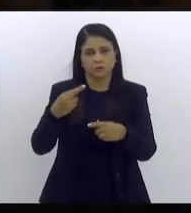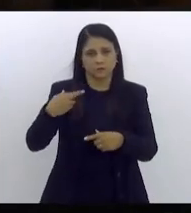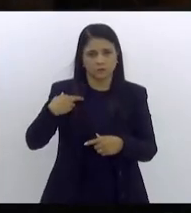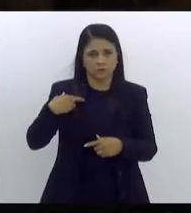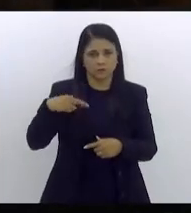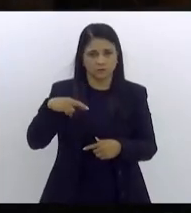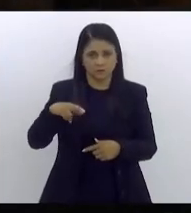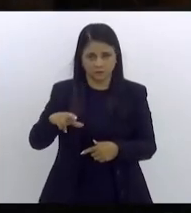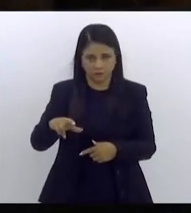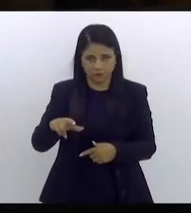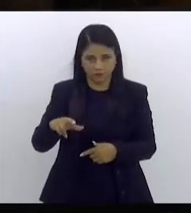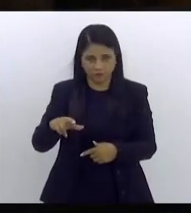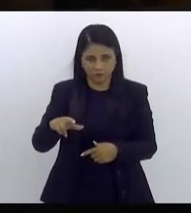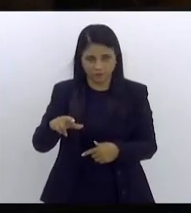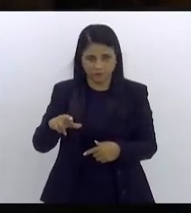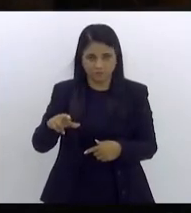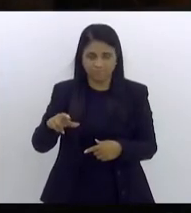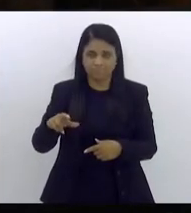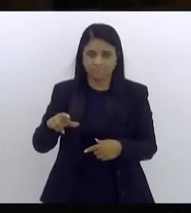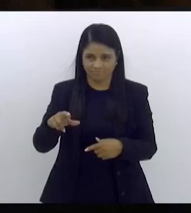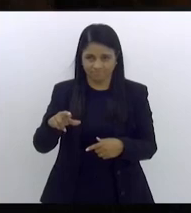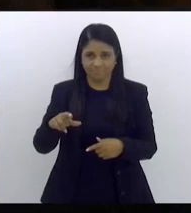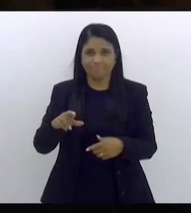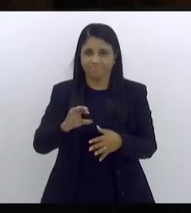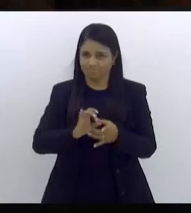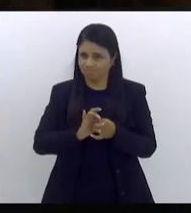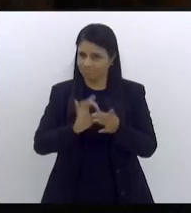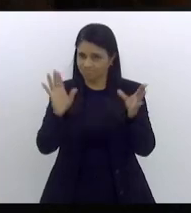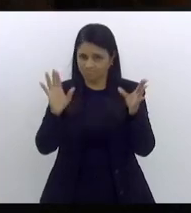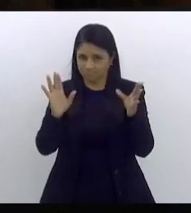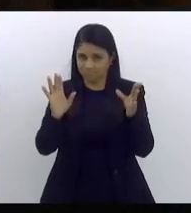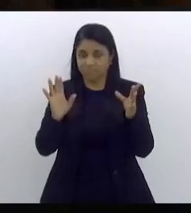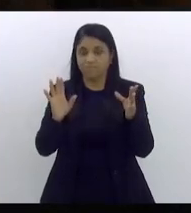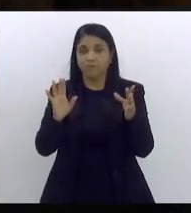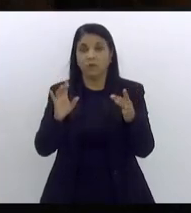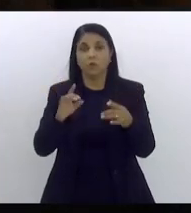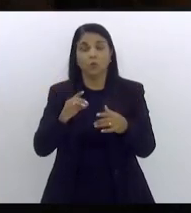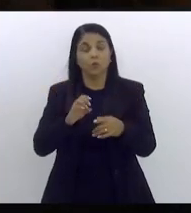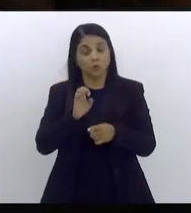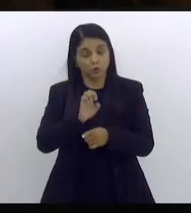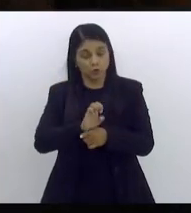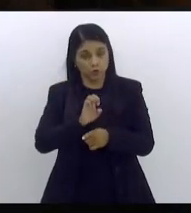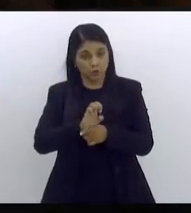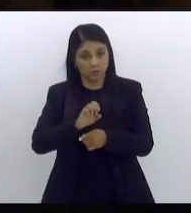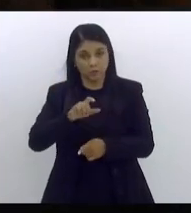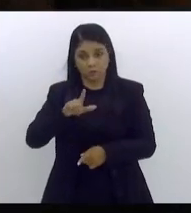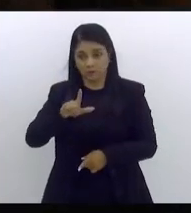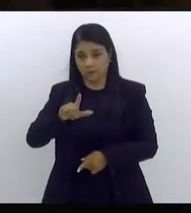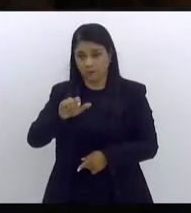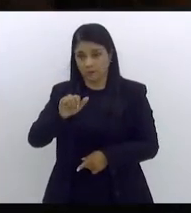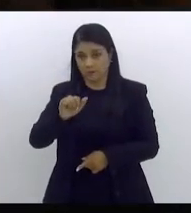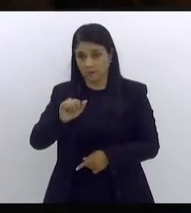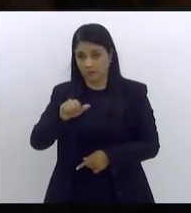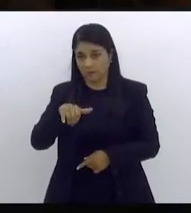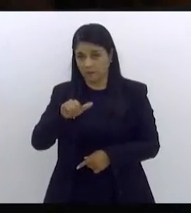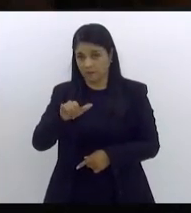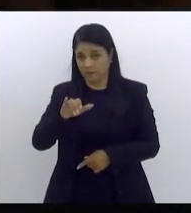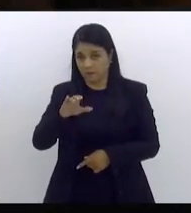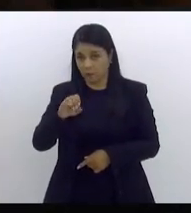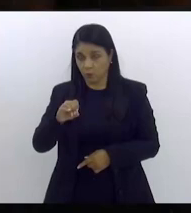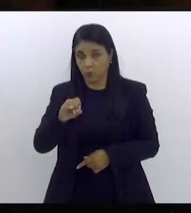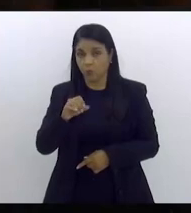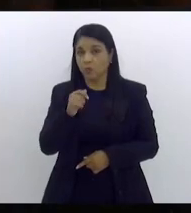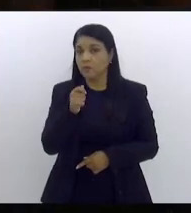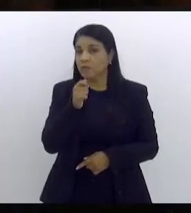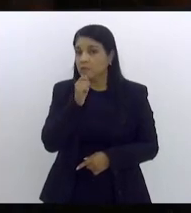É importante a gente frisar que ele não... Estado laico é o Estado que não tem